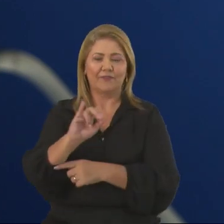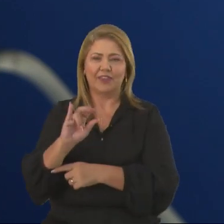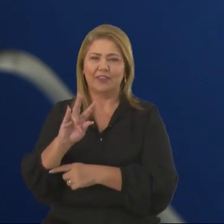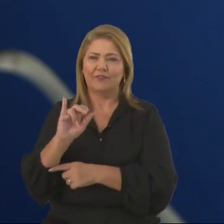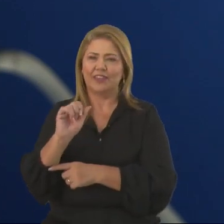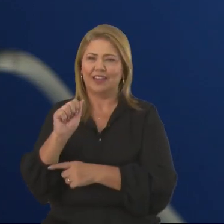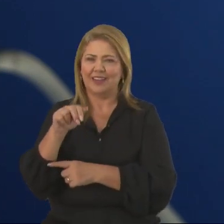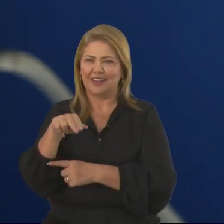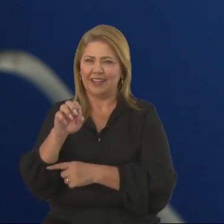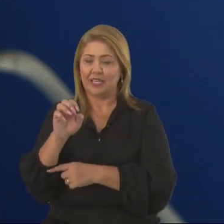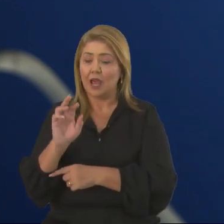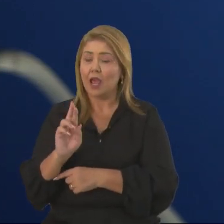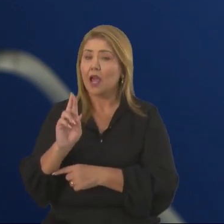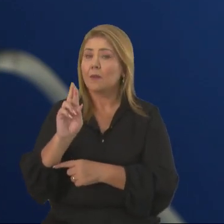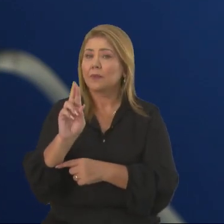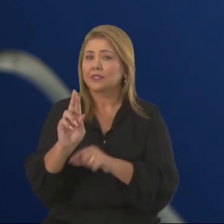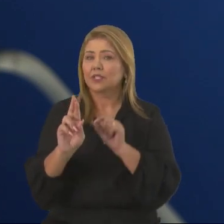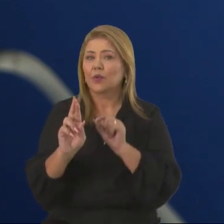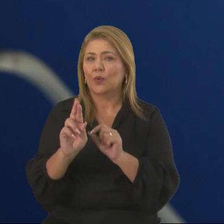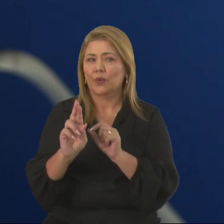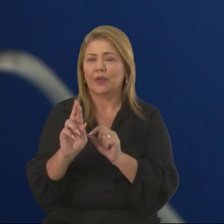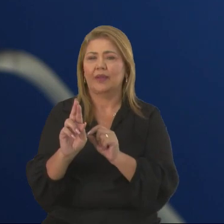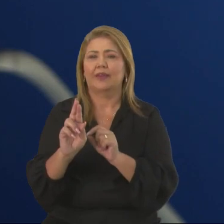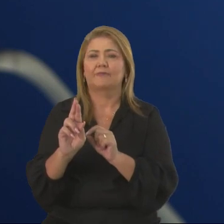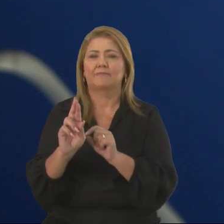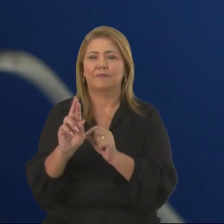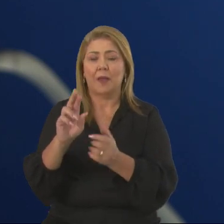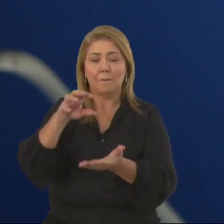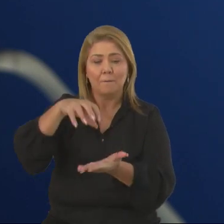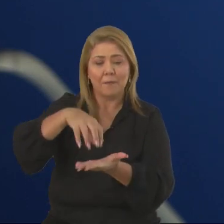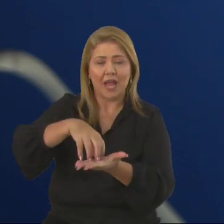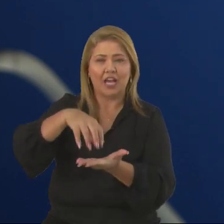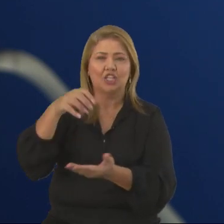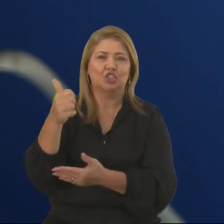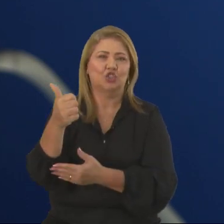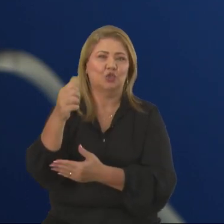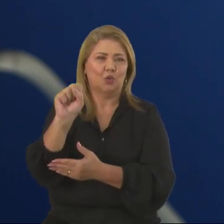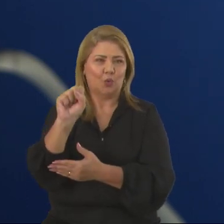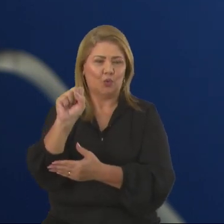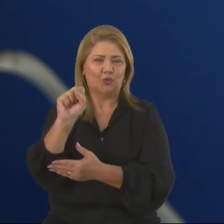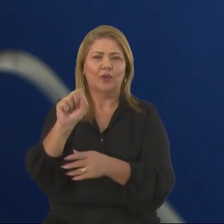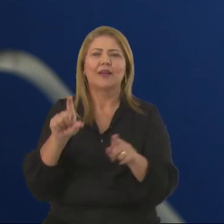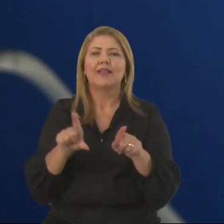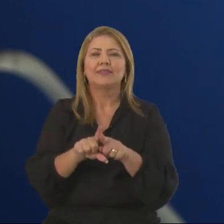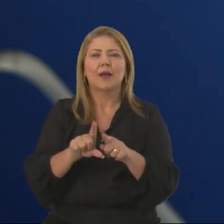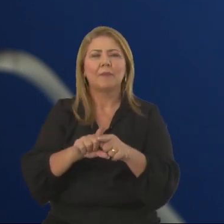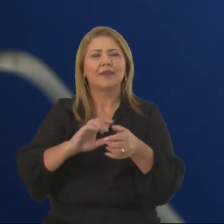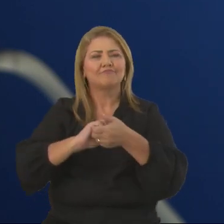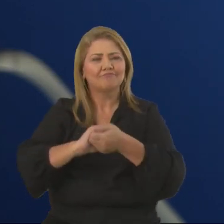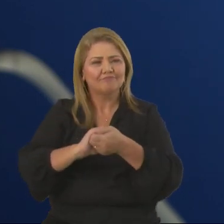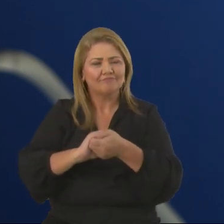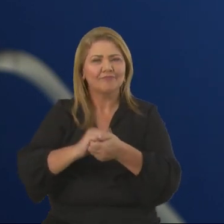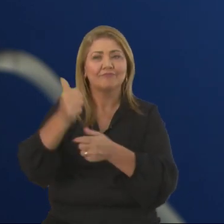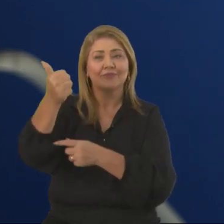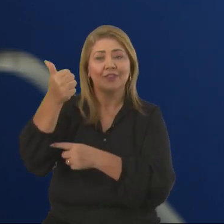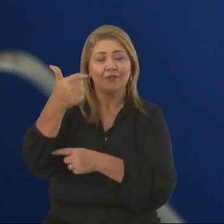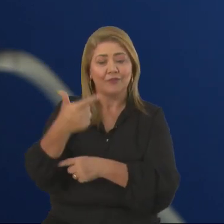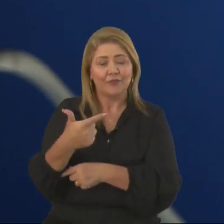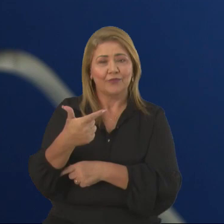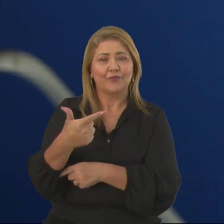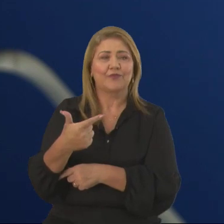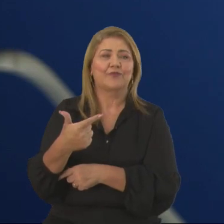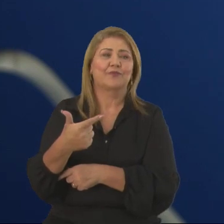neste ato representando a Matra 18. Saúdo também a vice-presidente da Comissão da